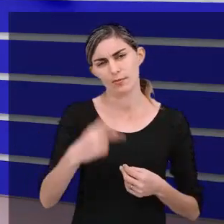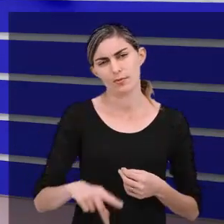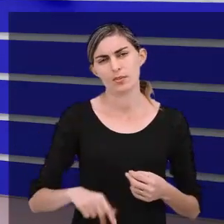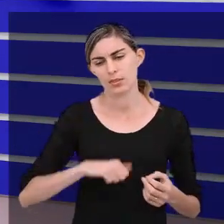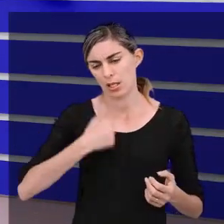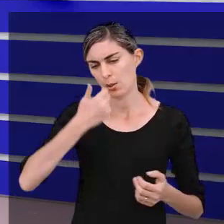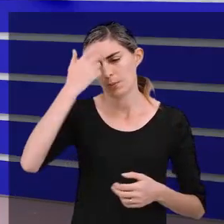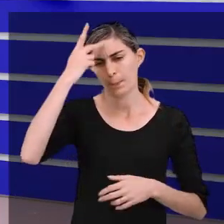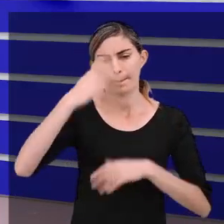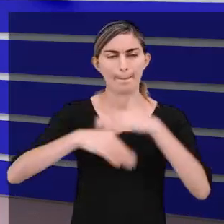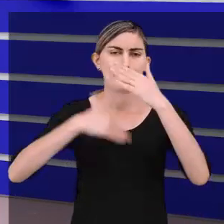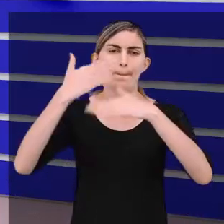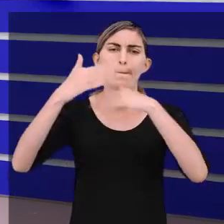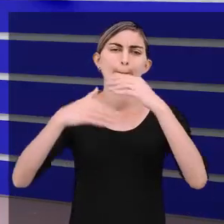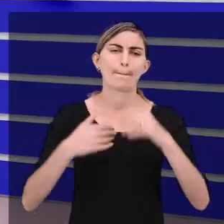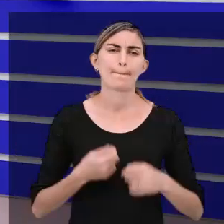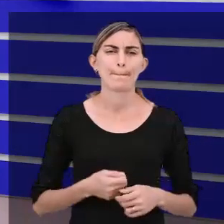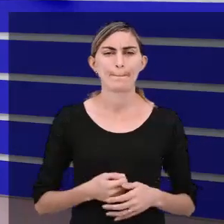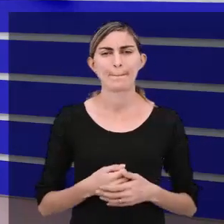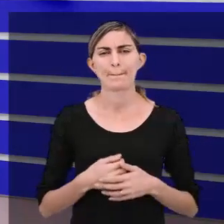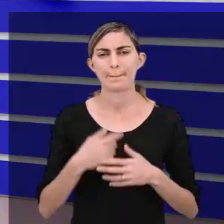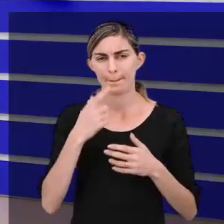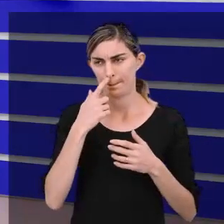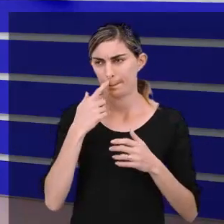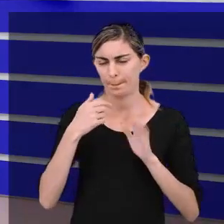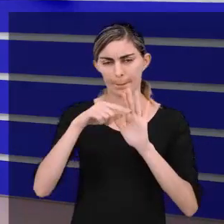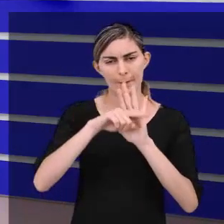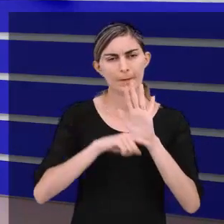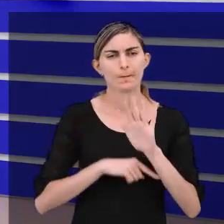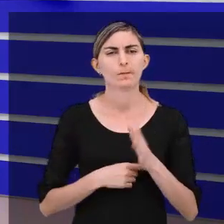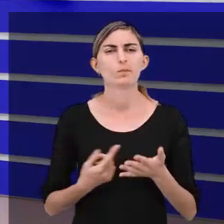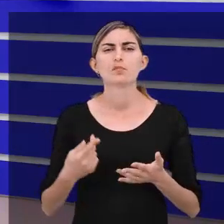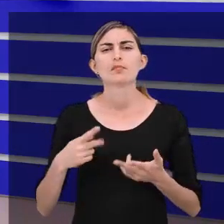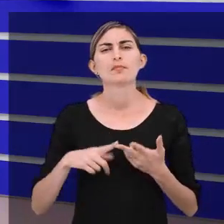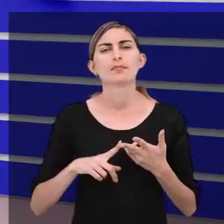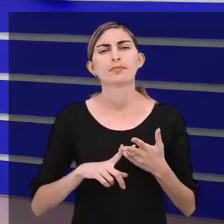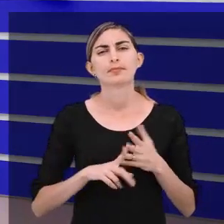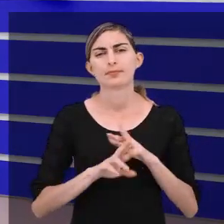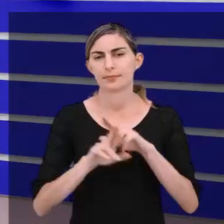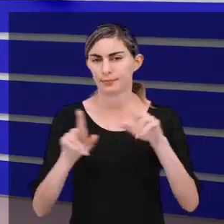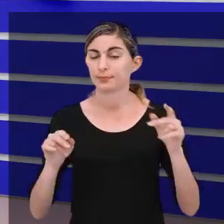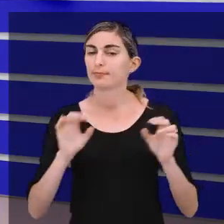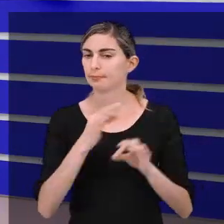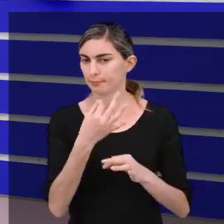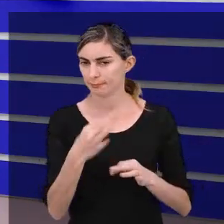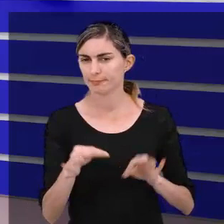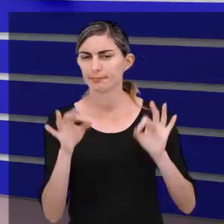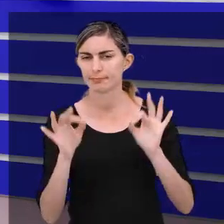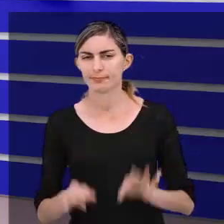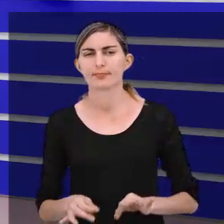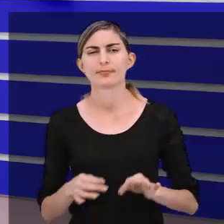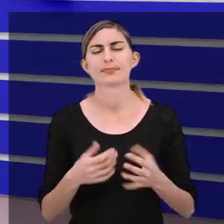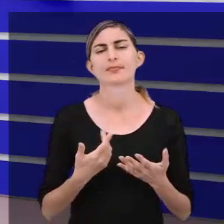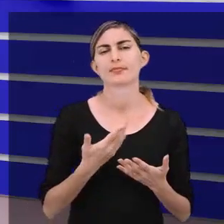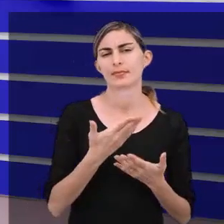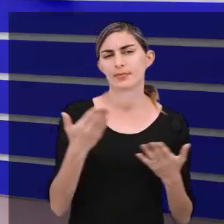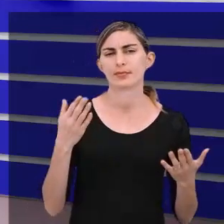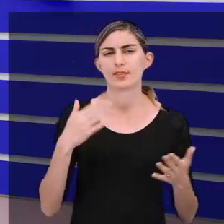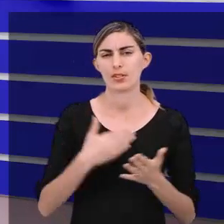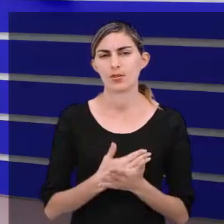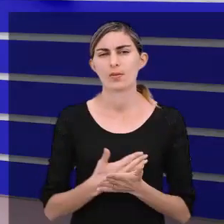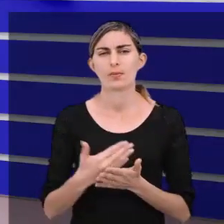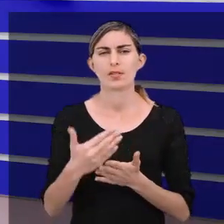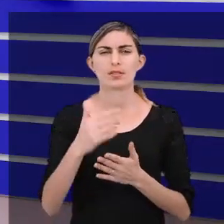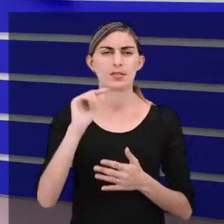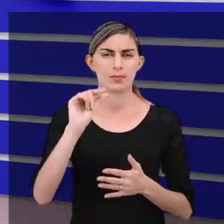esse autodesenvolvimento dentro de uma empresa. Né? Os programas como Trainee. Isso, exatamente, Adenir. Como a gente até